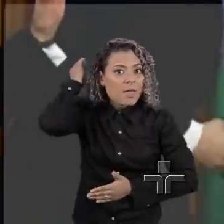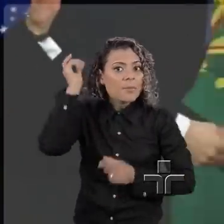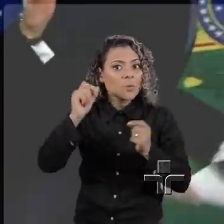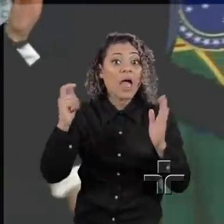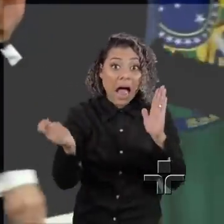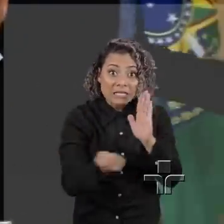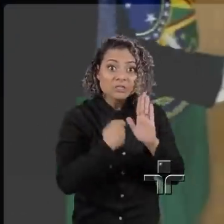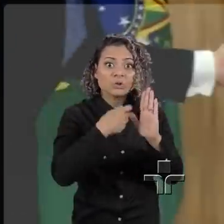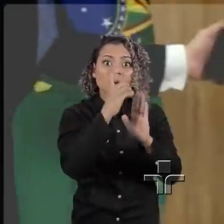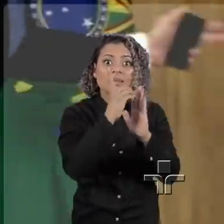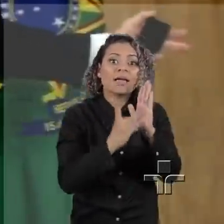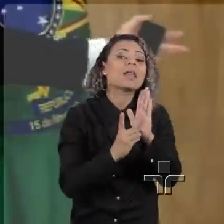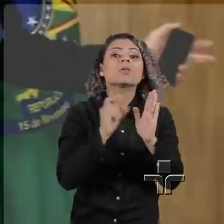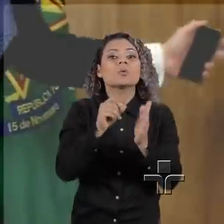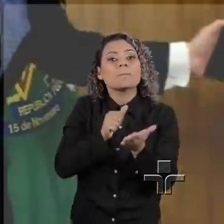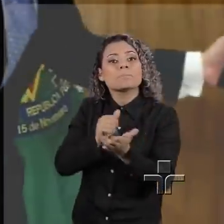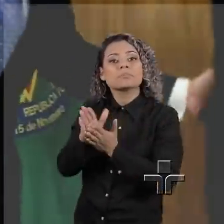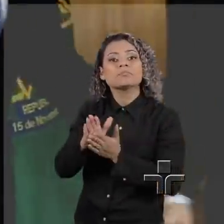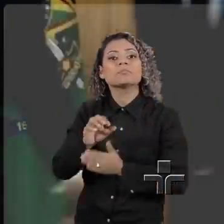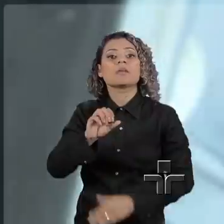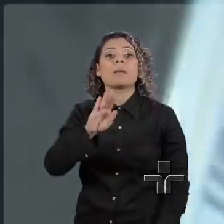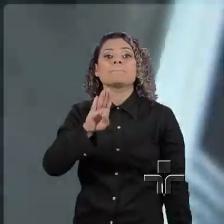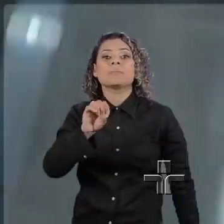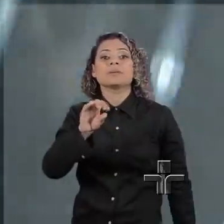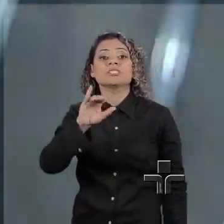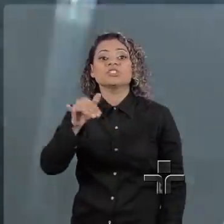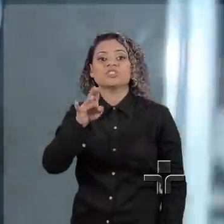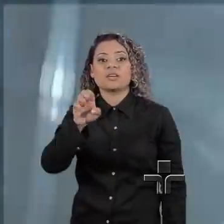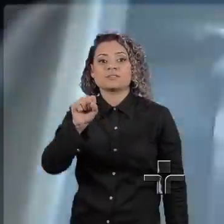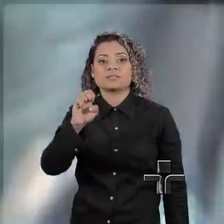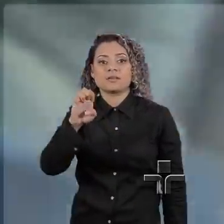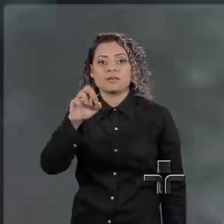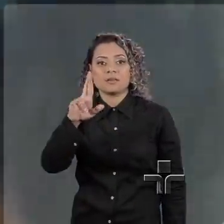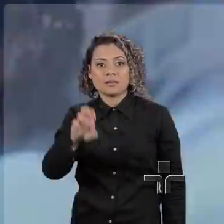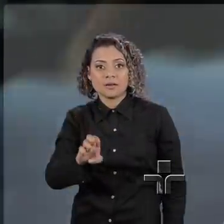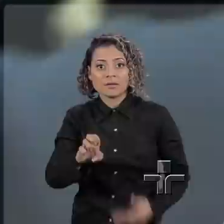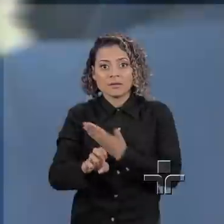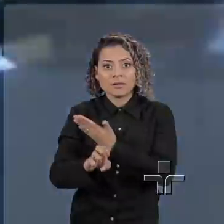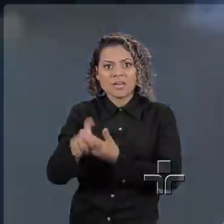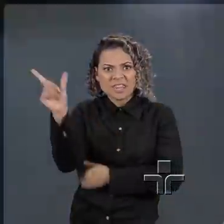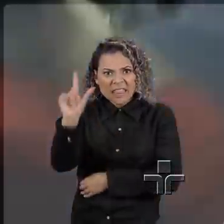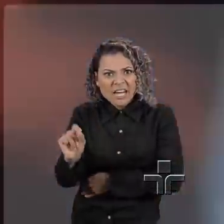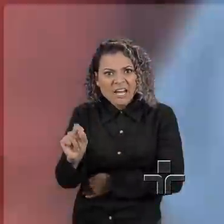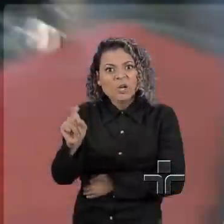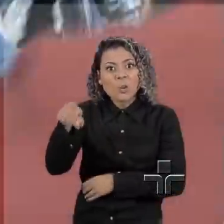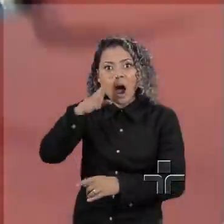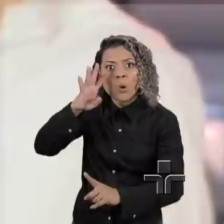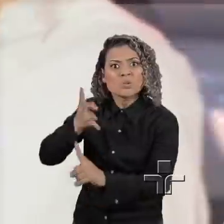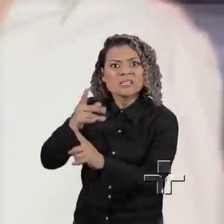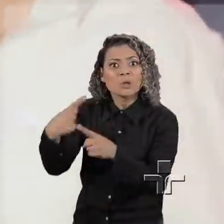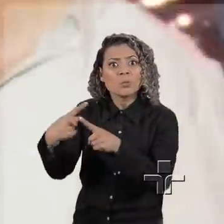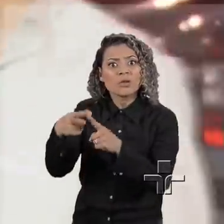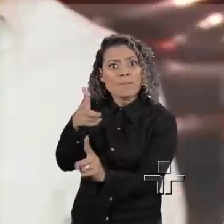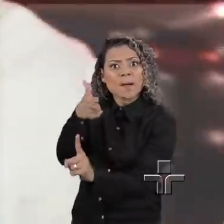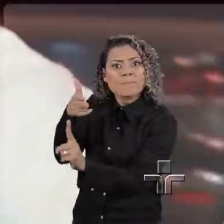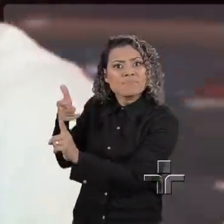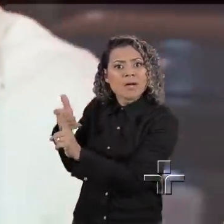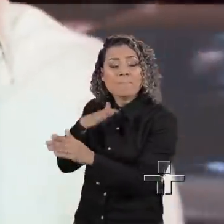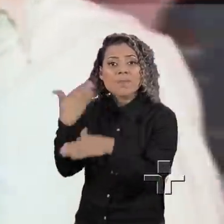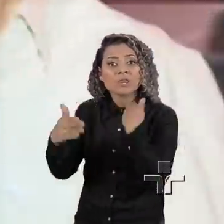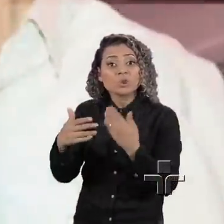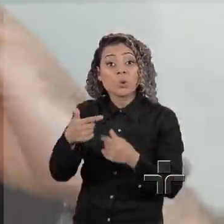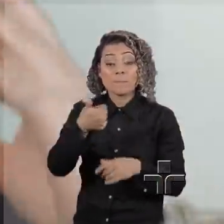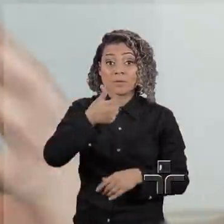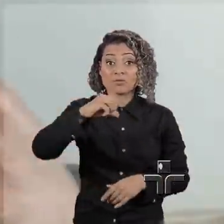assinou o decreto de extradição de Cesare Battisti. O ex-ativista italiano é acusado de envolvimento de homicídios na década de